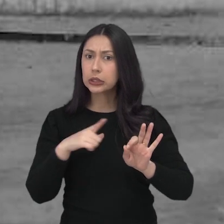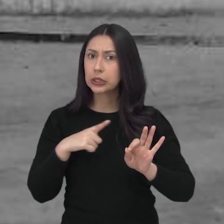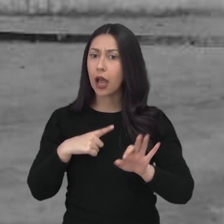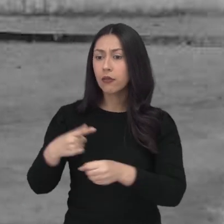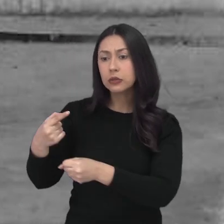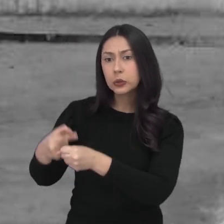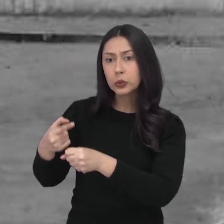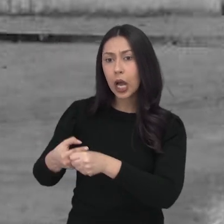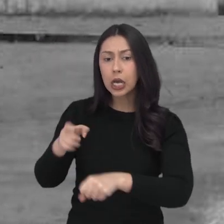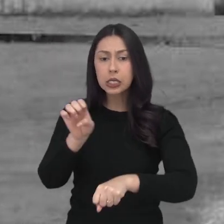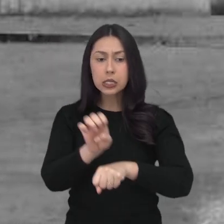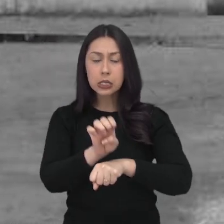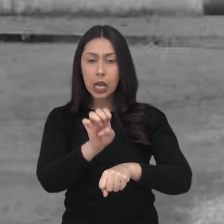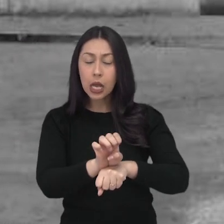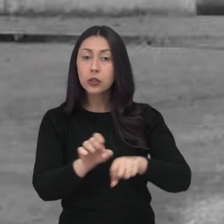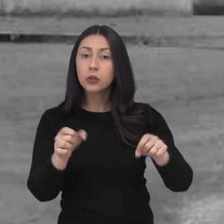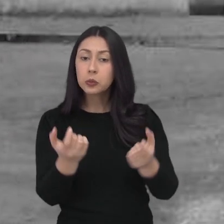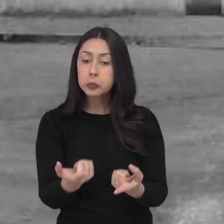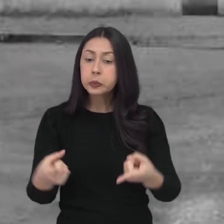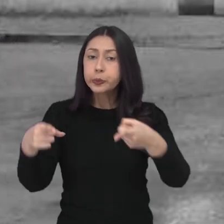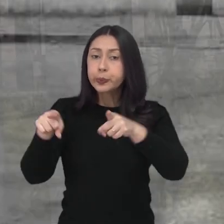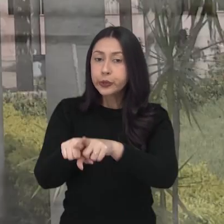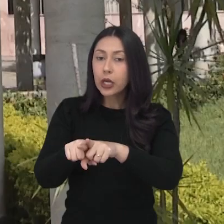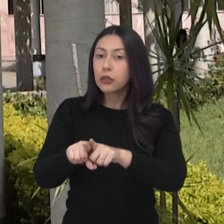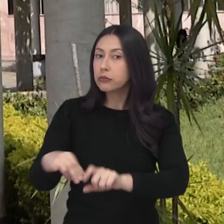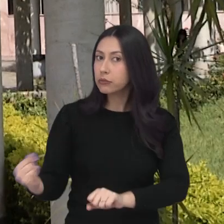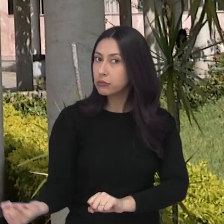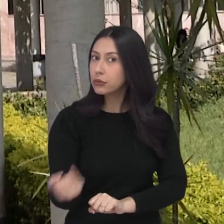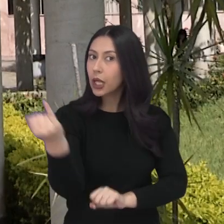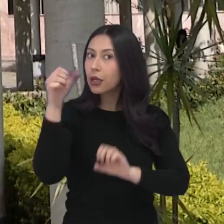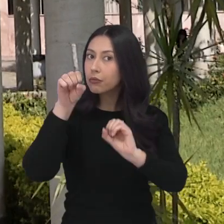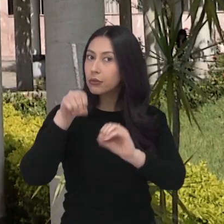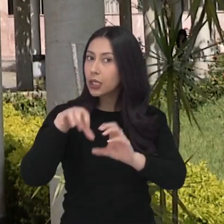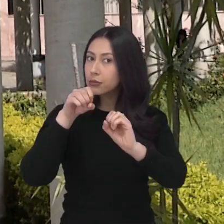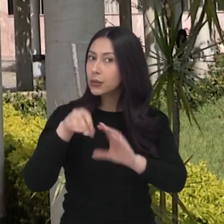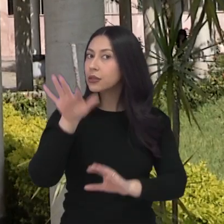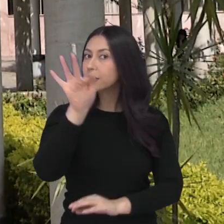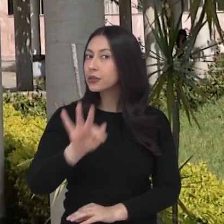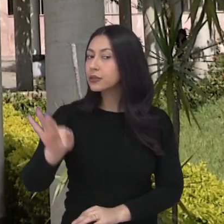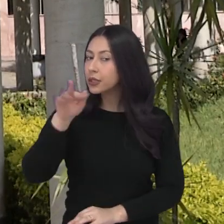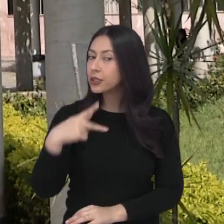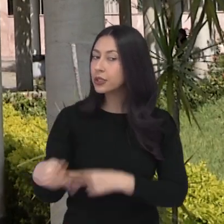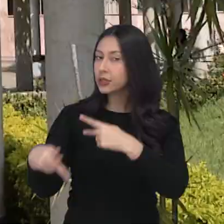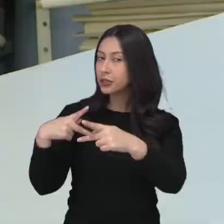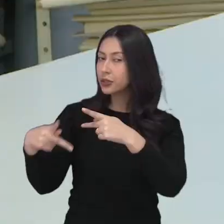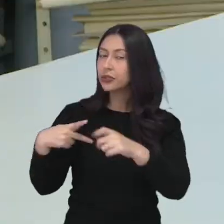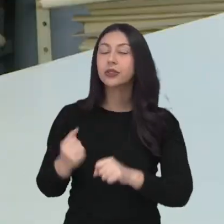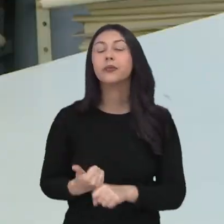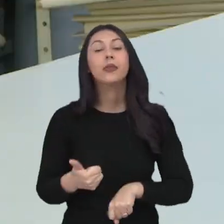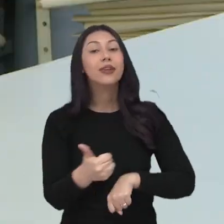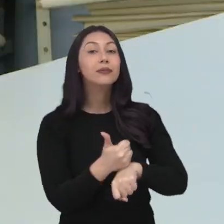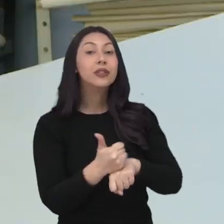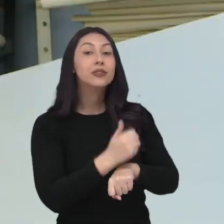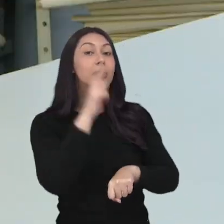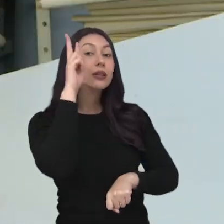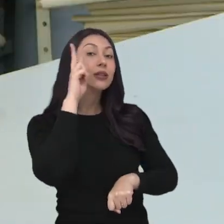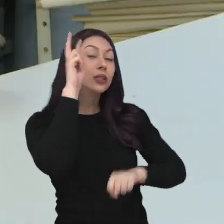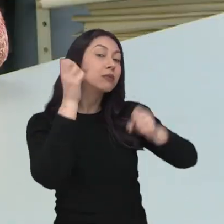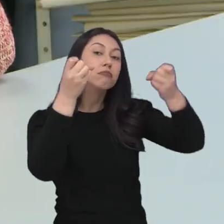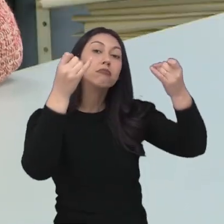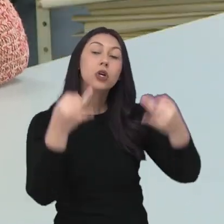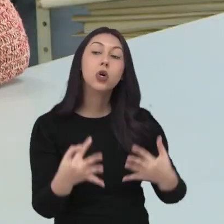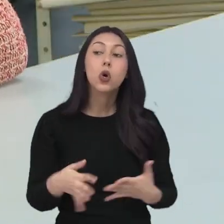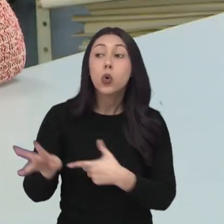forças municipais e estaduais e foi um passo essencial para o ensino superior na cidade. Essa historiadora explica